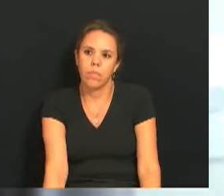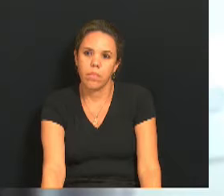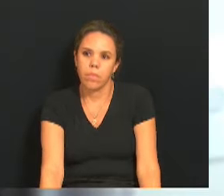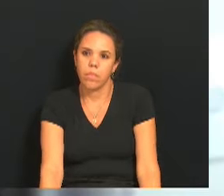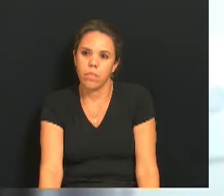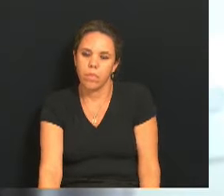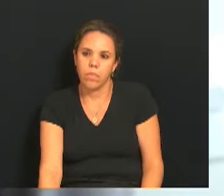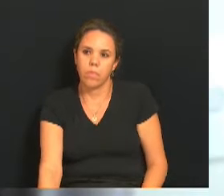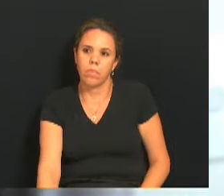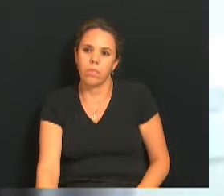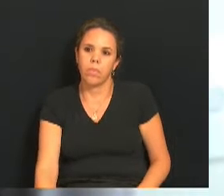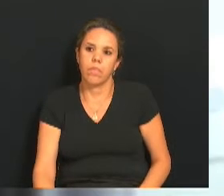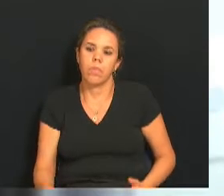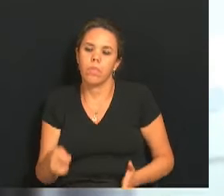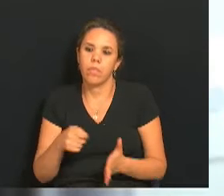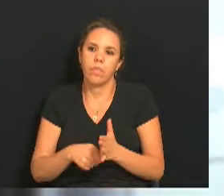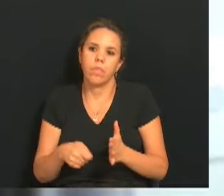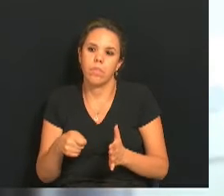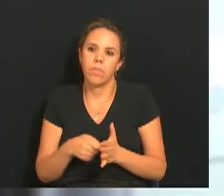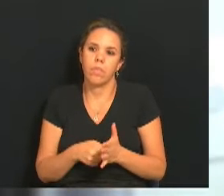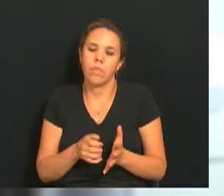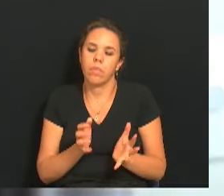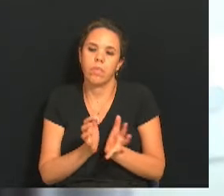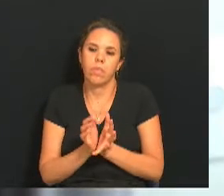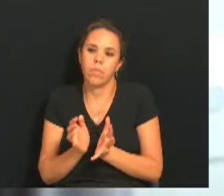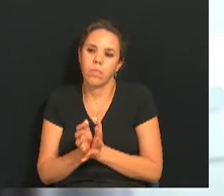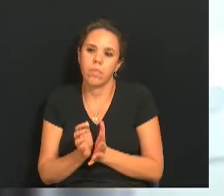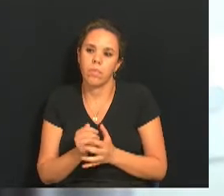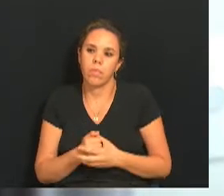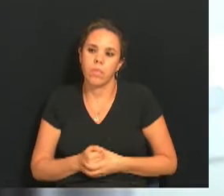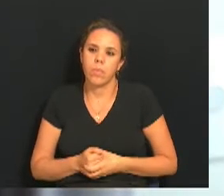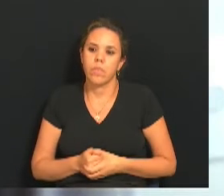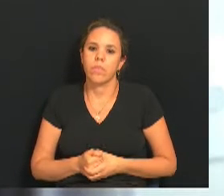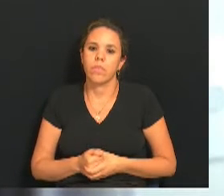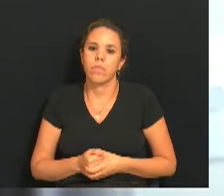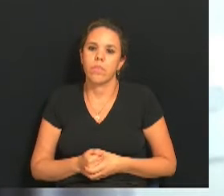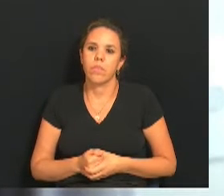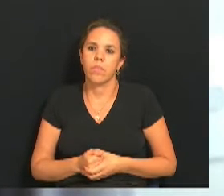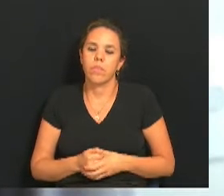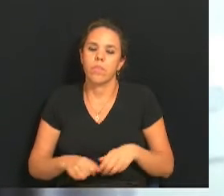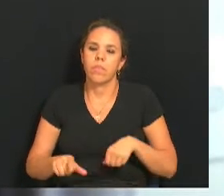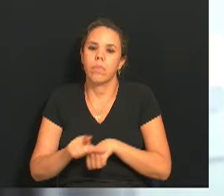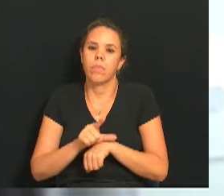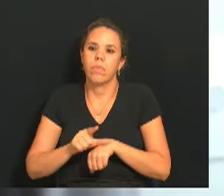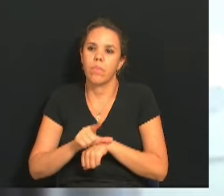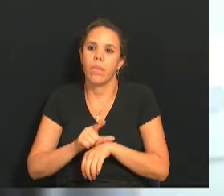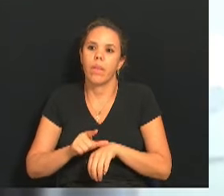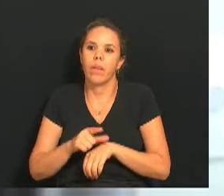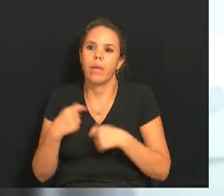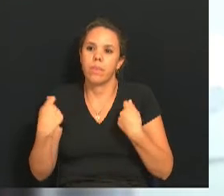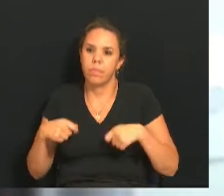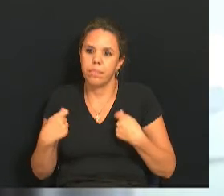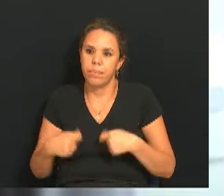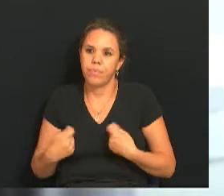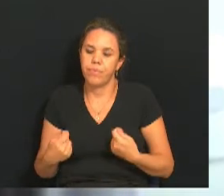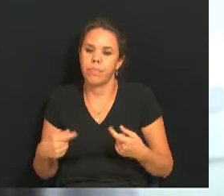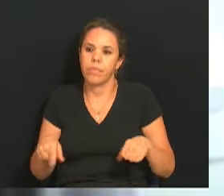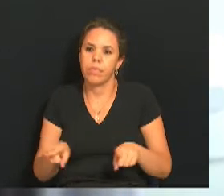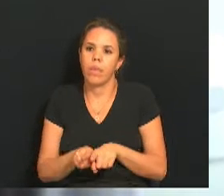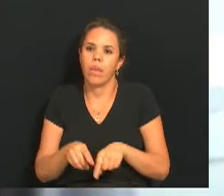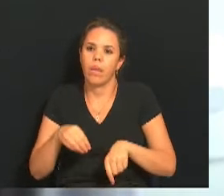inclusive como militante de alguns dos colegiados, que a legislação desses colegiados precisam também passar